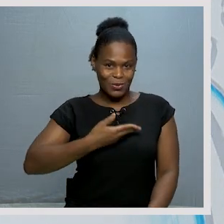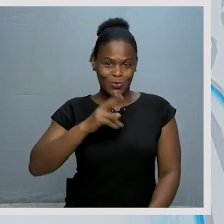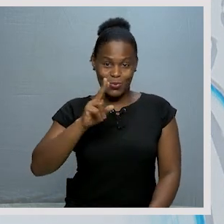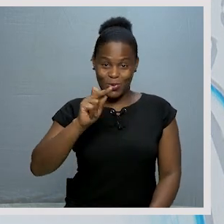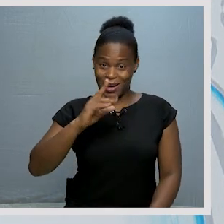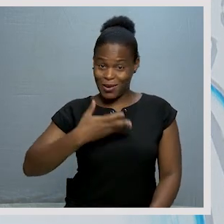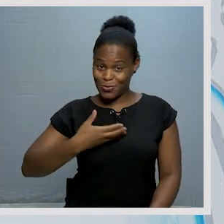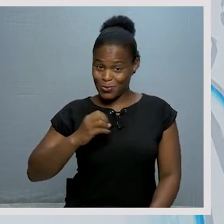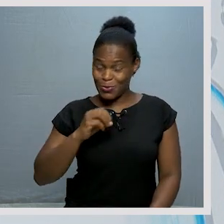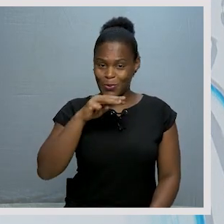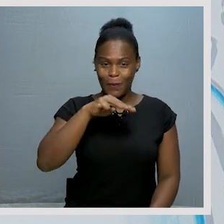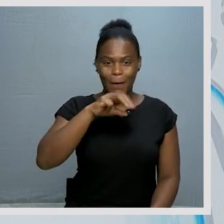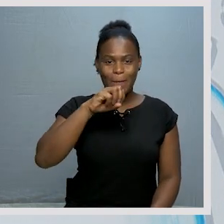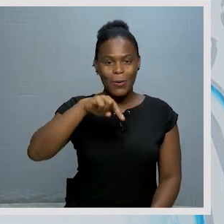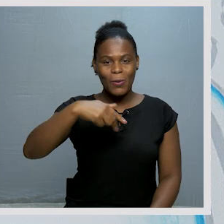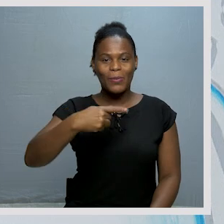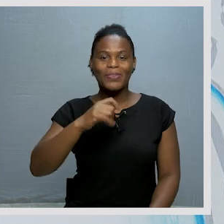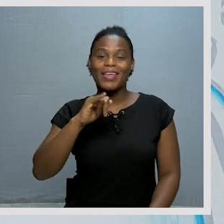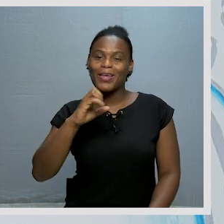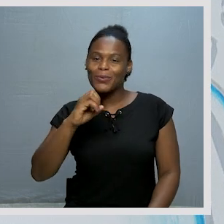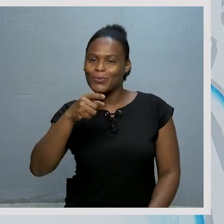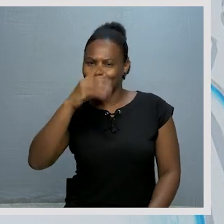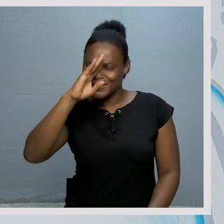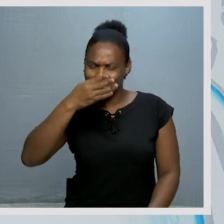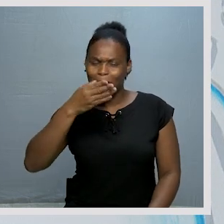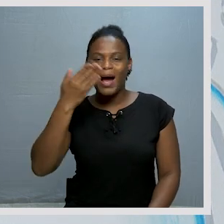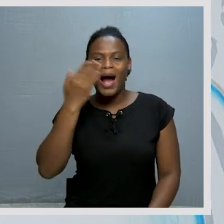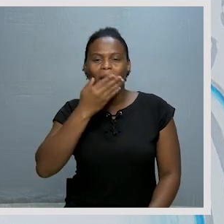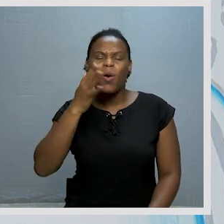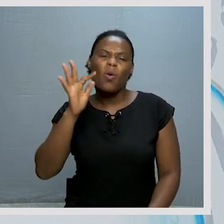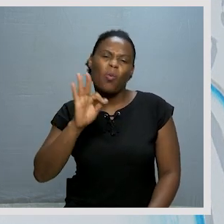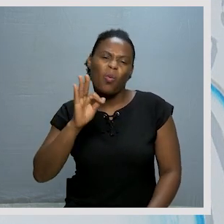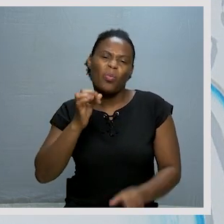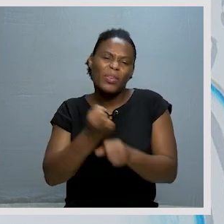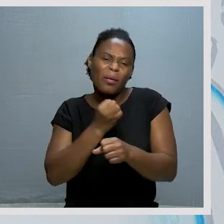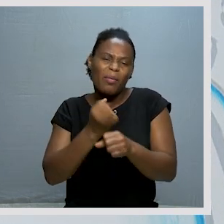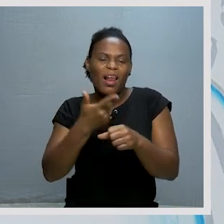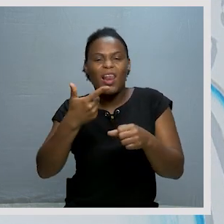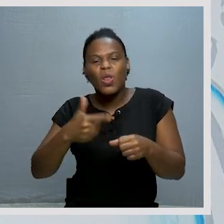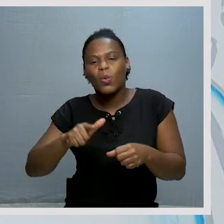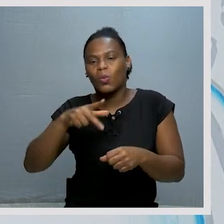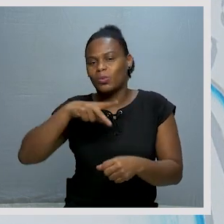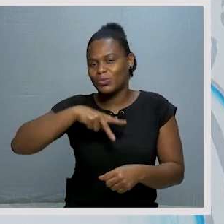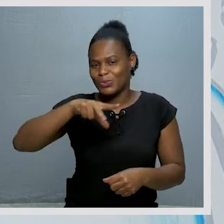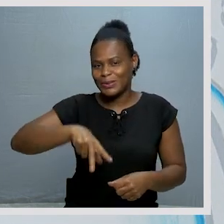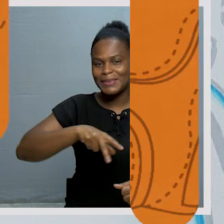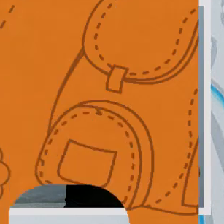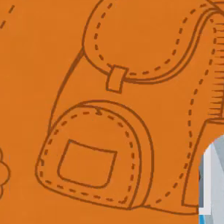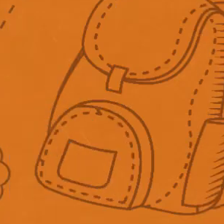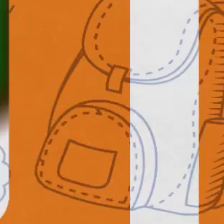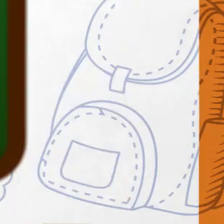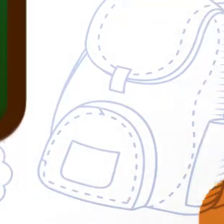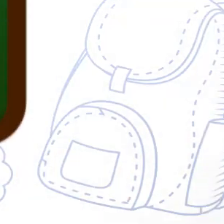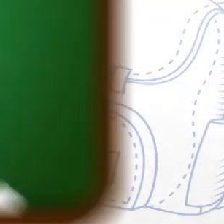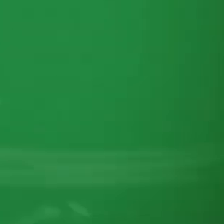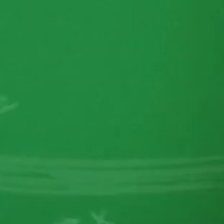como já sabem, e hoje vamos trabalhar a aula 4 de língua portuguesa.